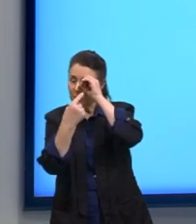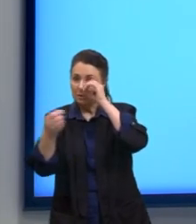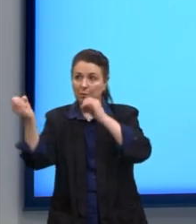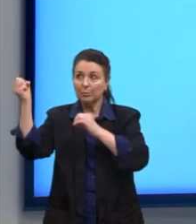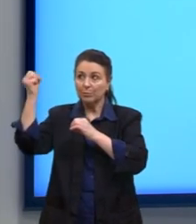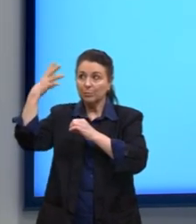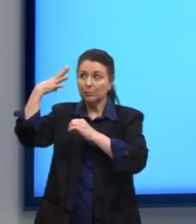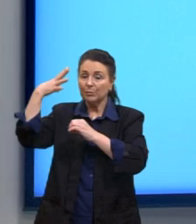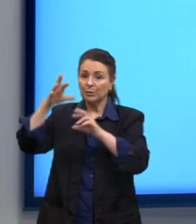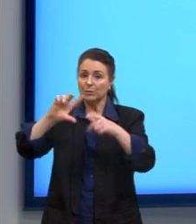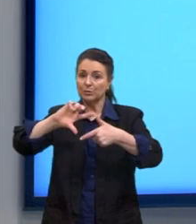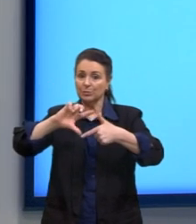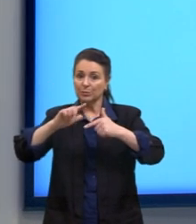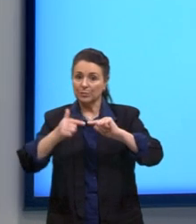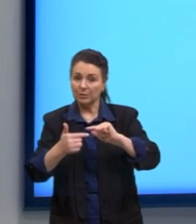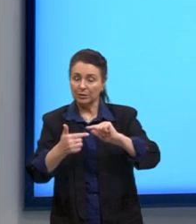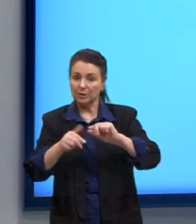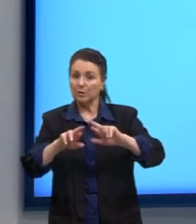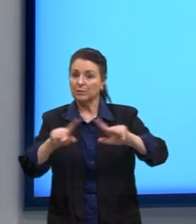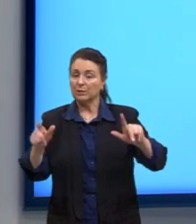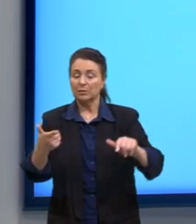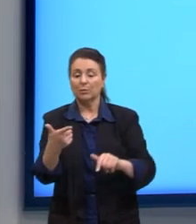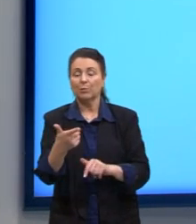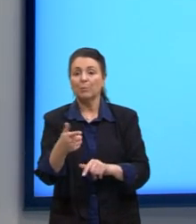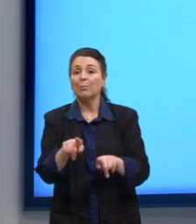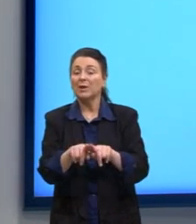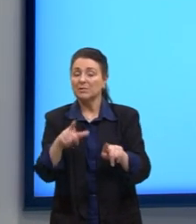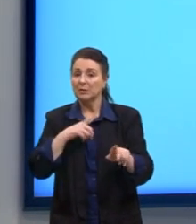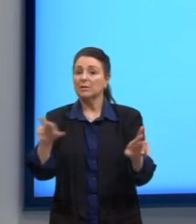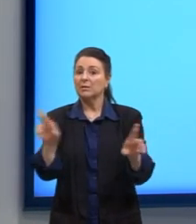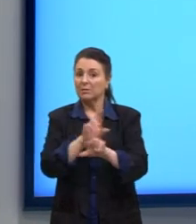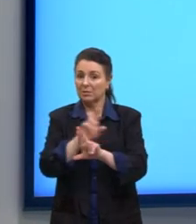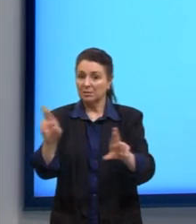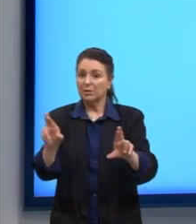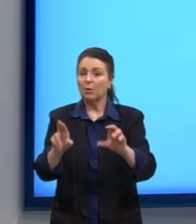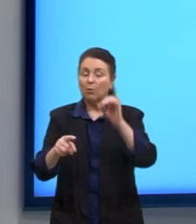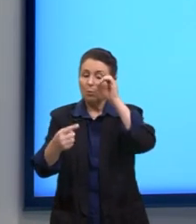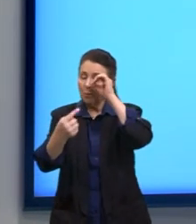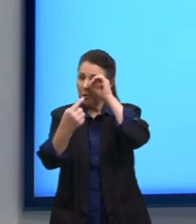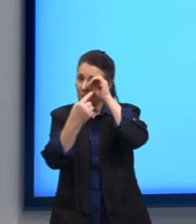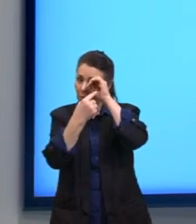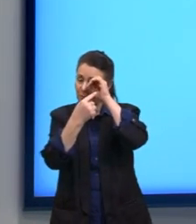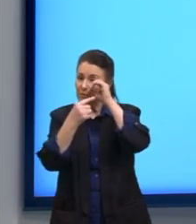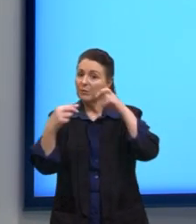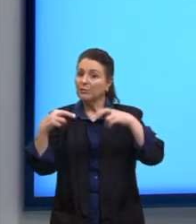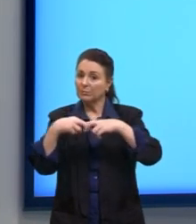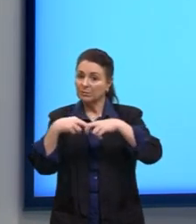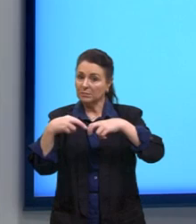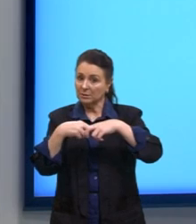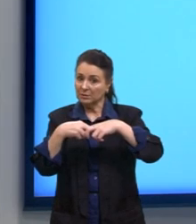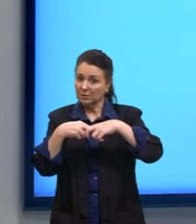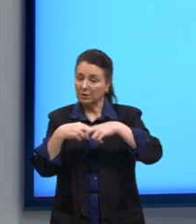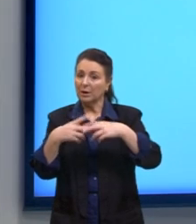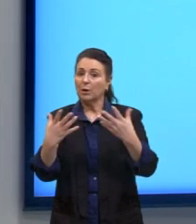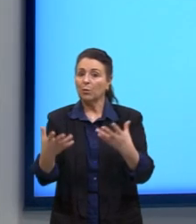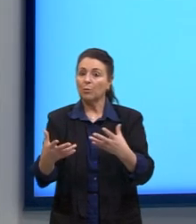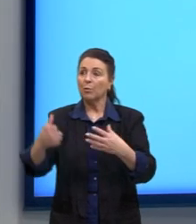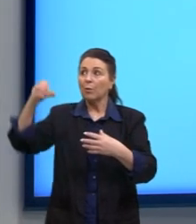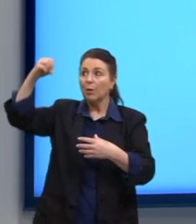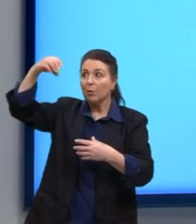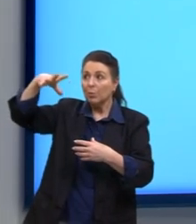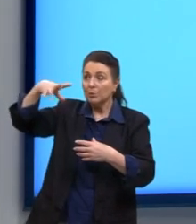mas ela não deixa de estar relacionada então com a óptica física onde a gente trata né a luz como